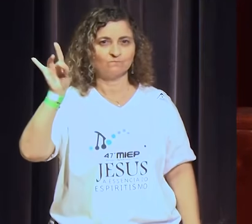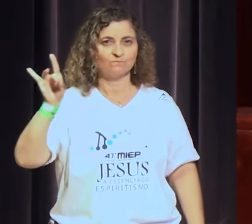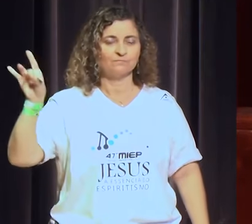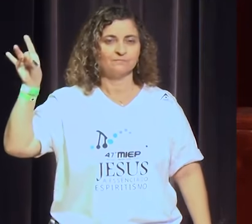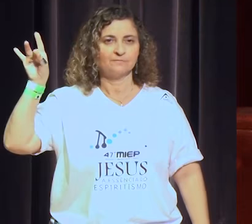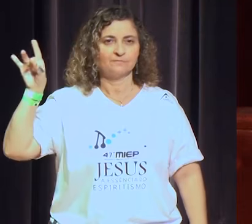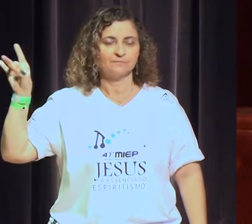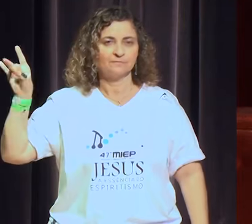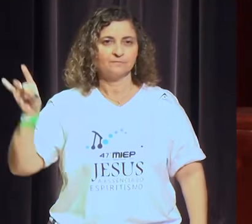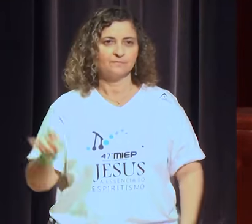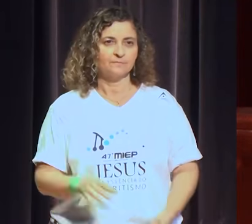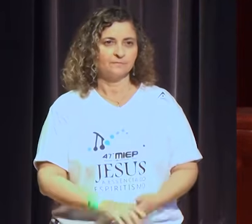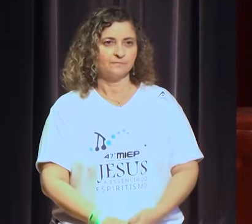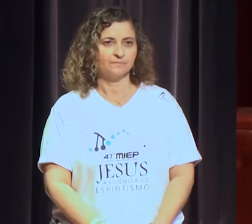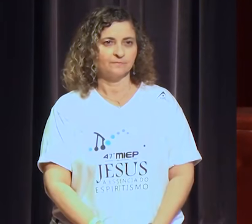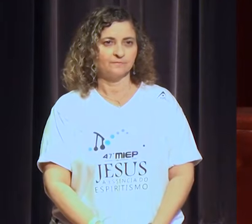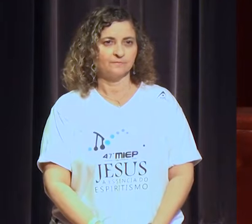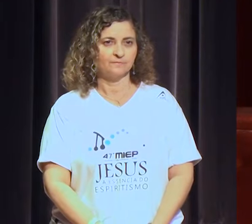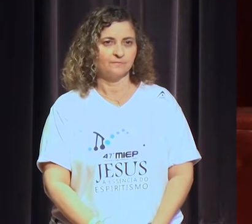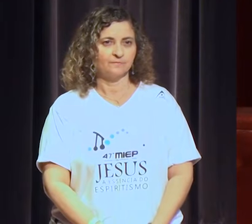Lyle Mays.